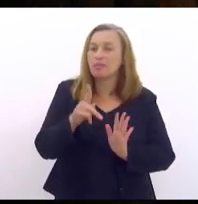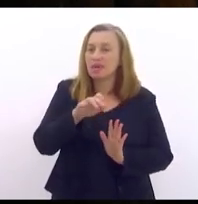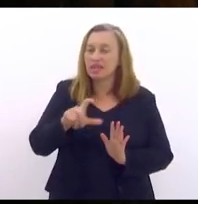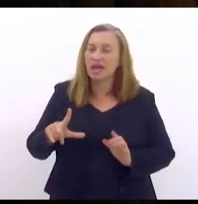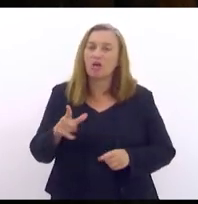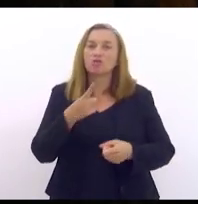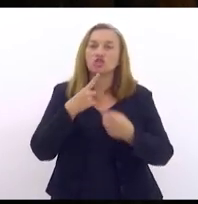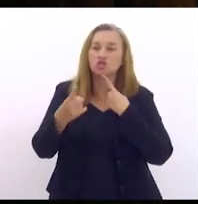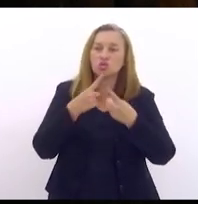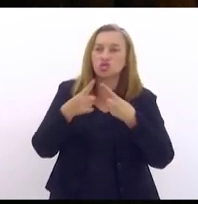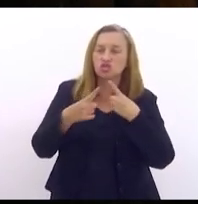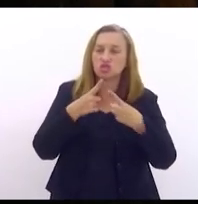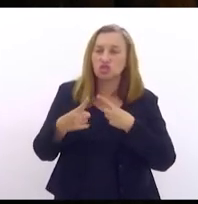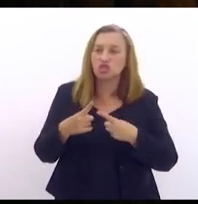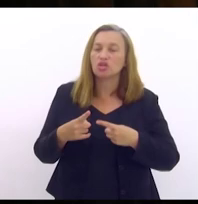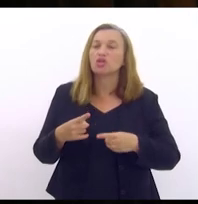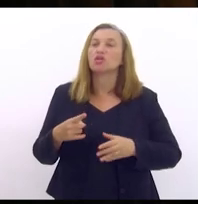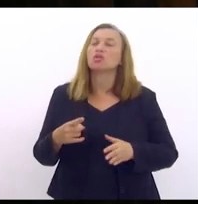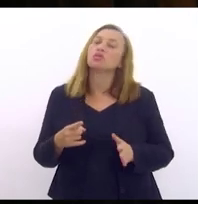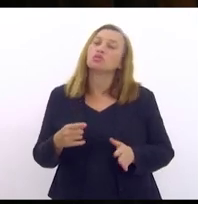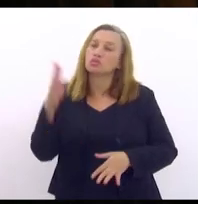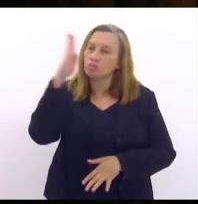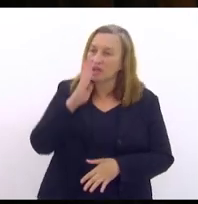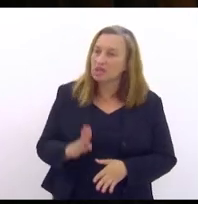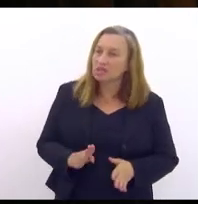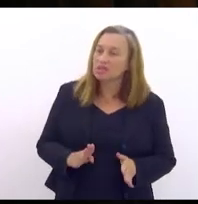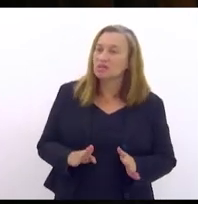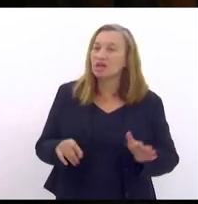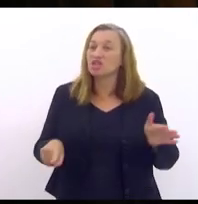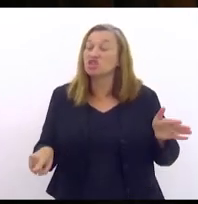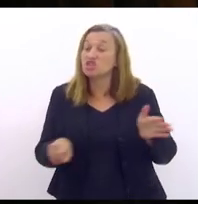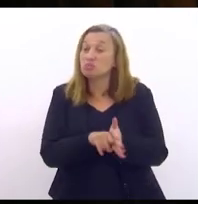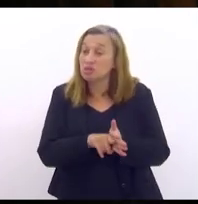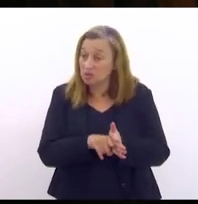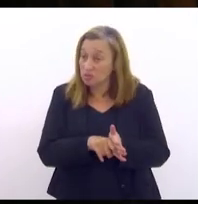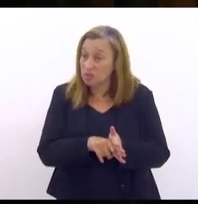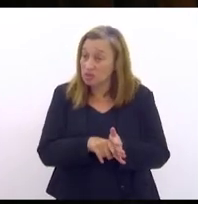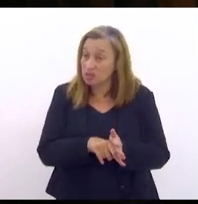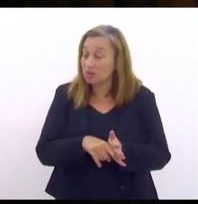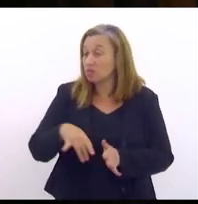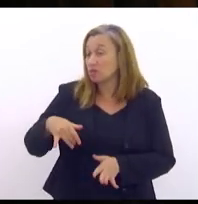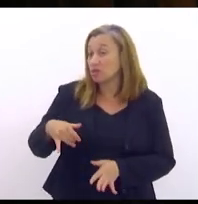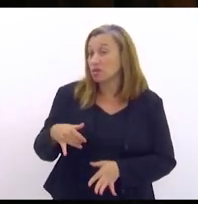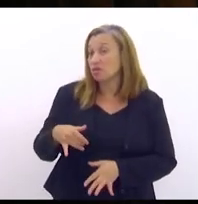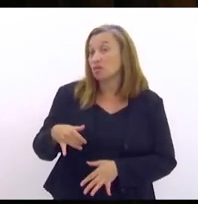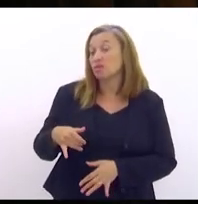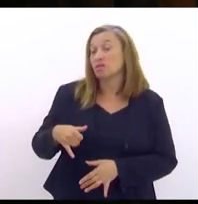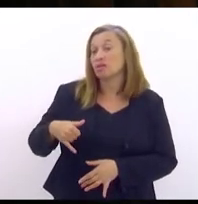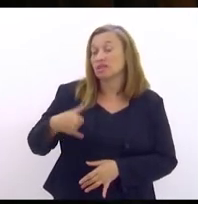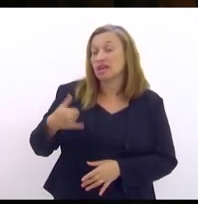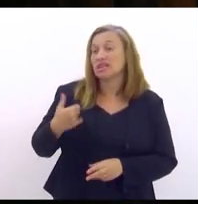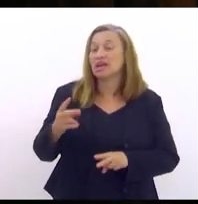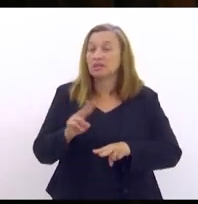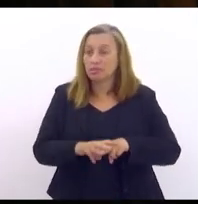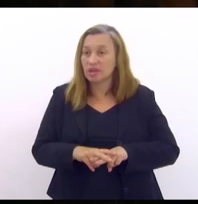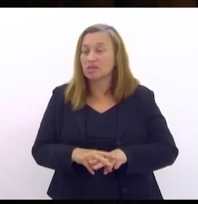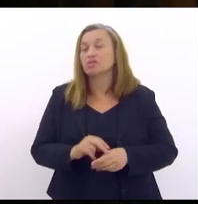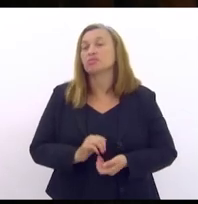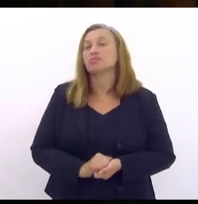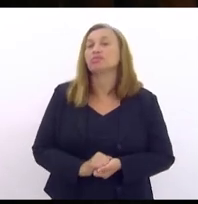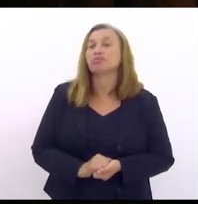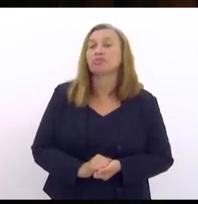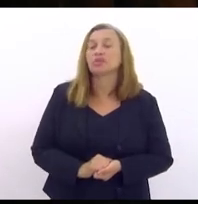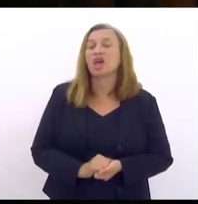com seriedade no Brasil a redução da maioridade penal, entre outras medidas que a Câmara Federal pode adotar.